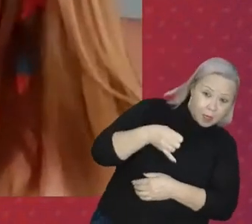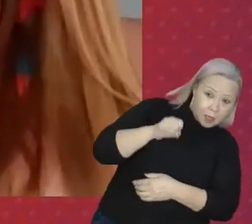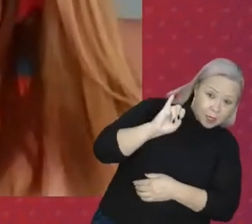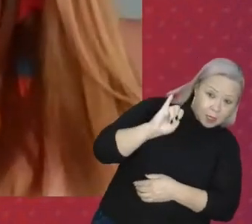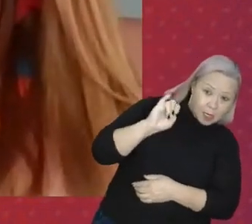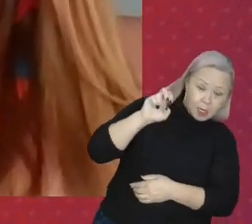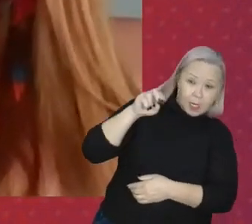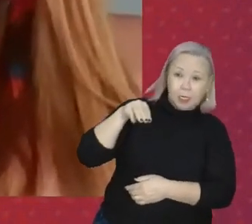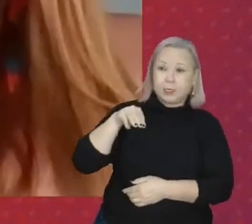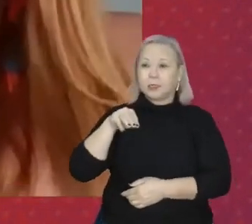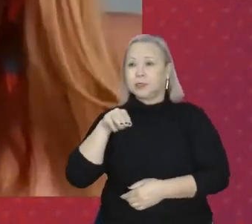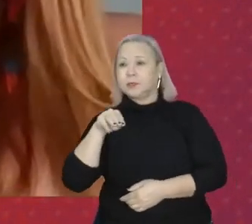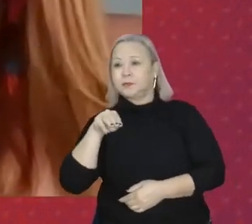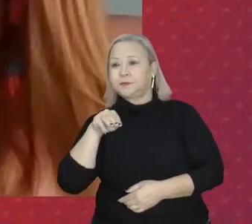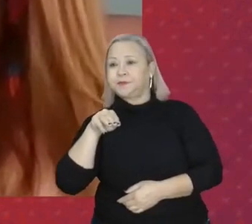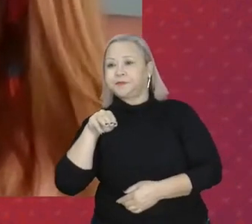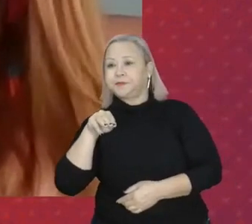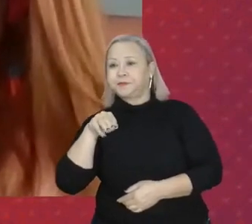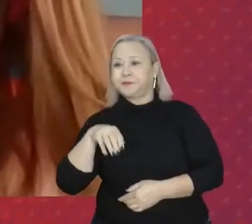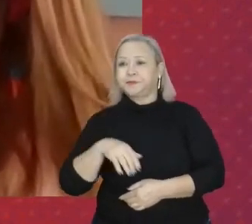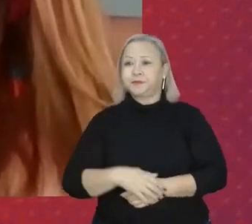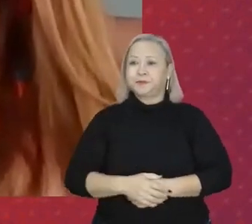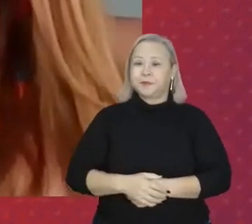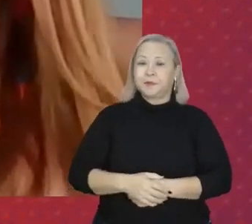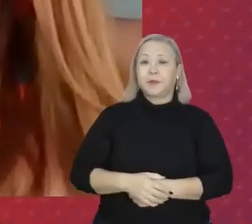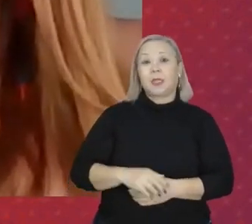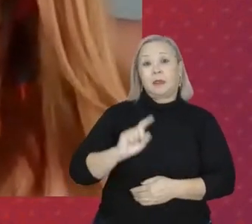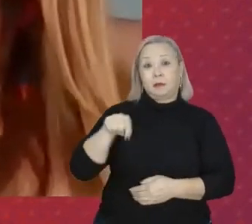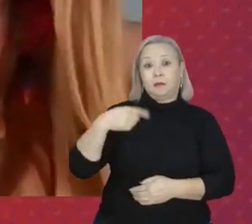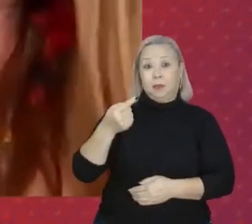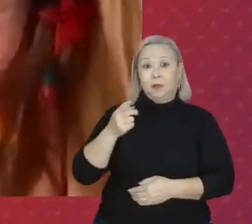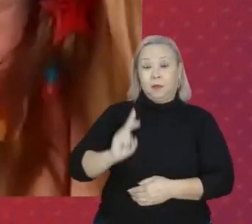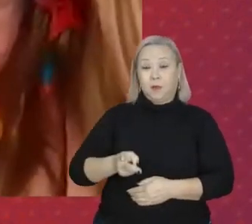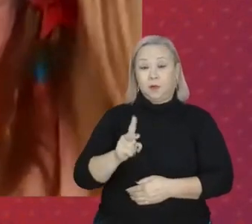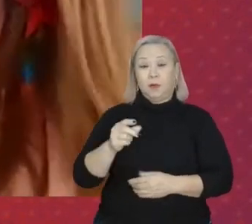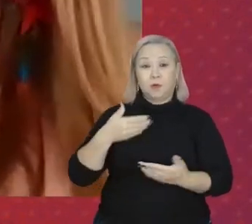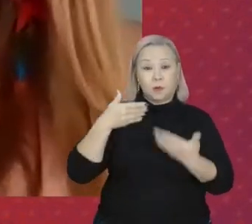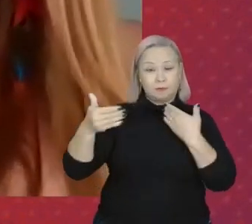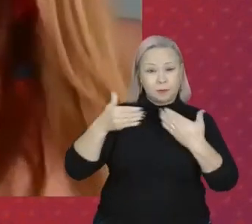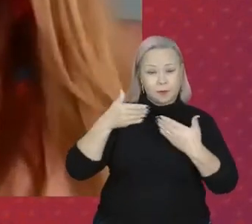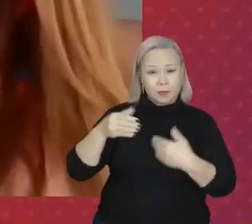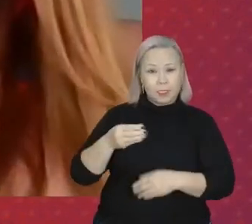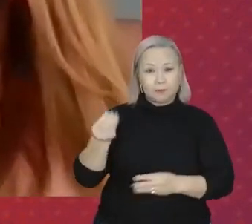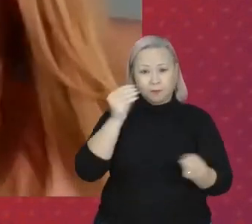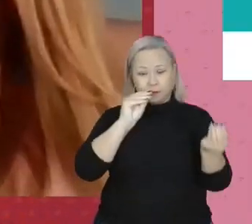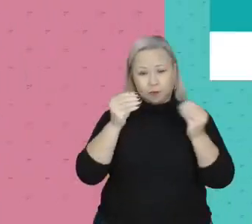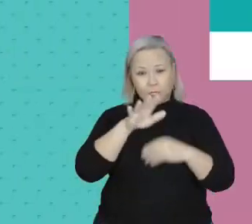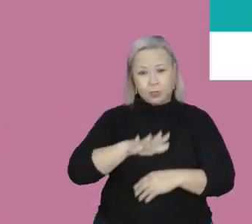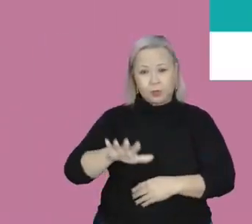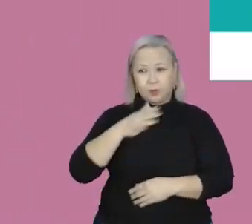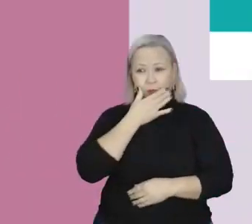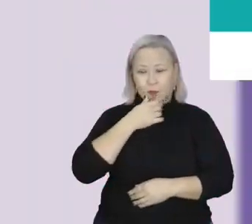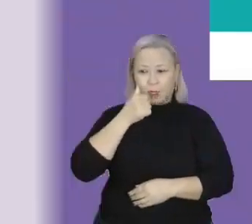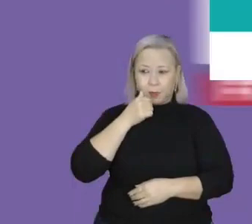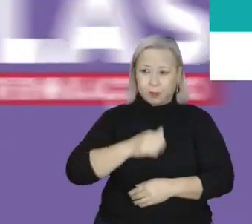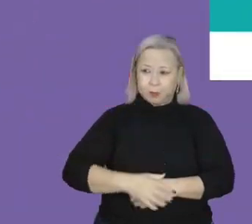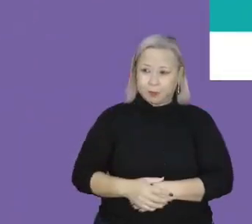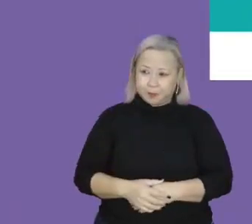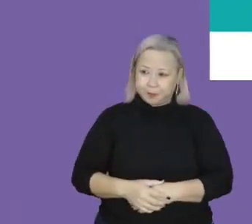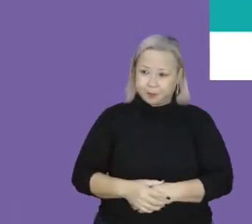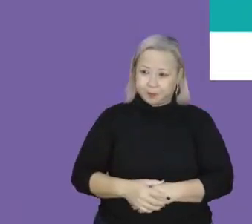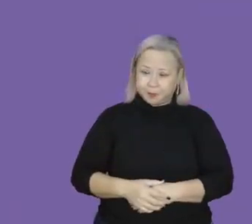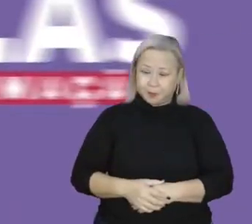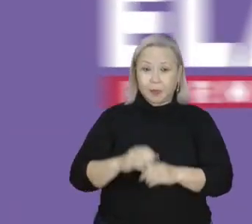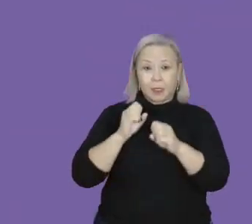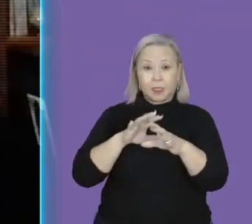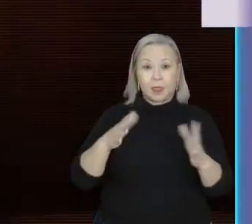@similarra_OFC, e a gente pode aí continuar batendo esse papo gostoso. Um beijo a todas, a todos e a todas. Na